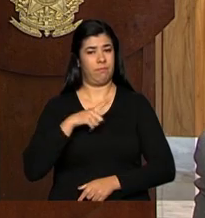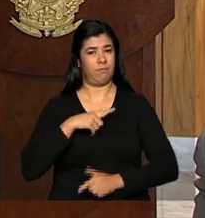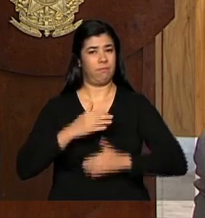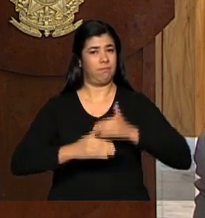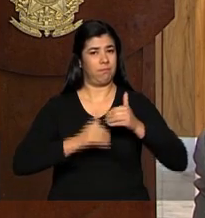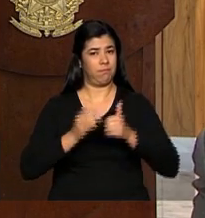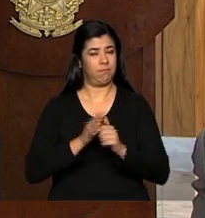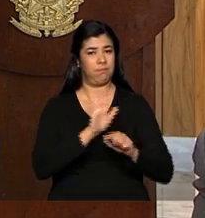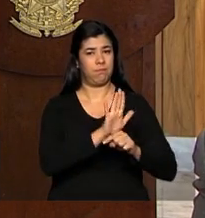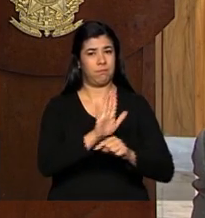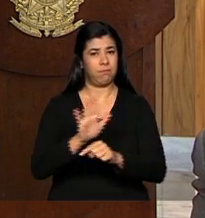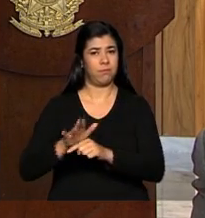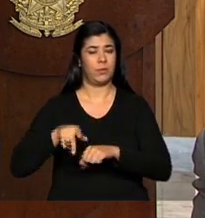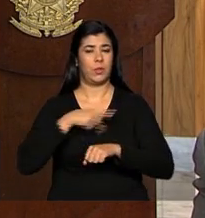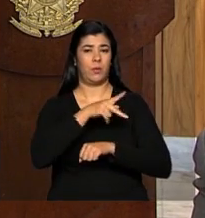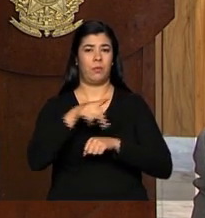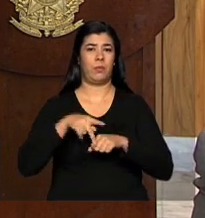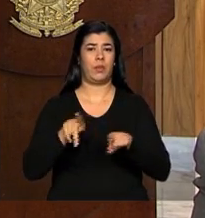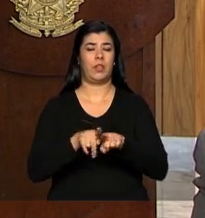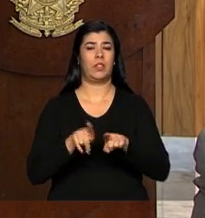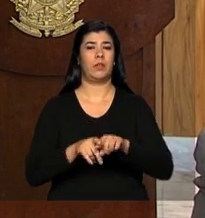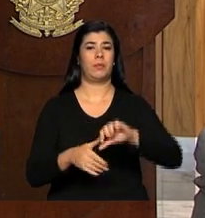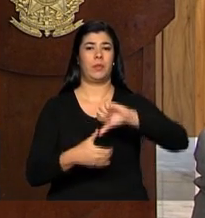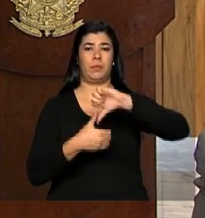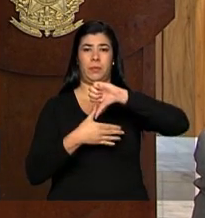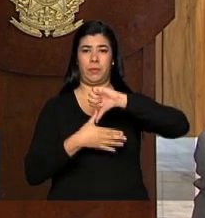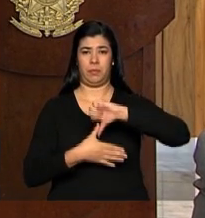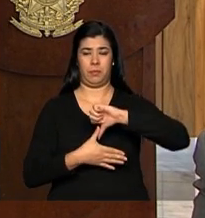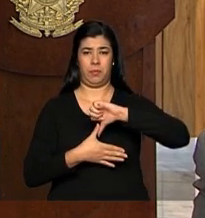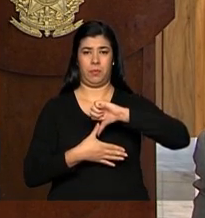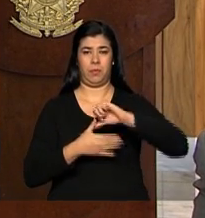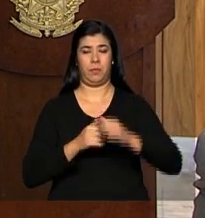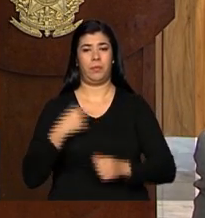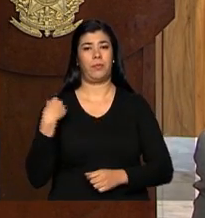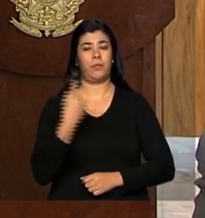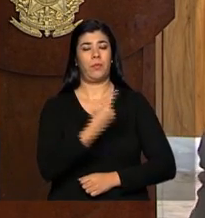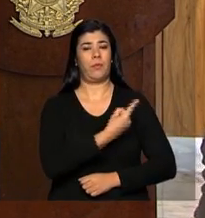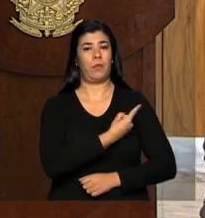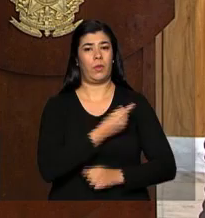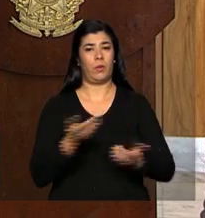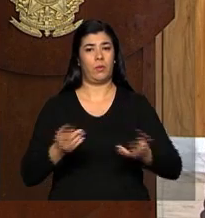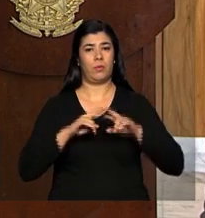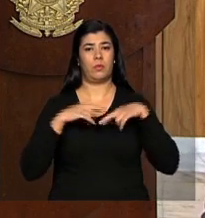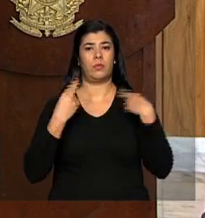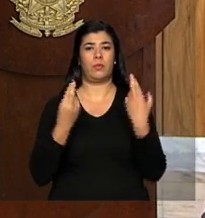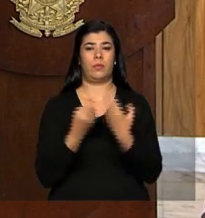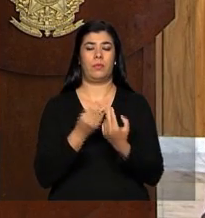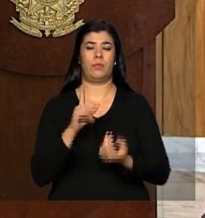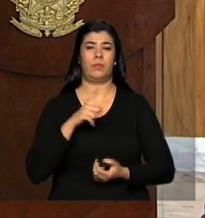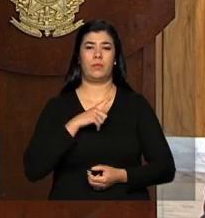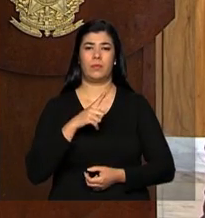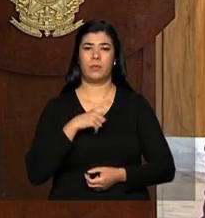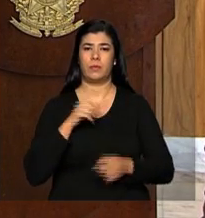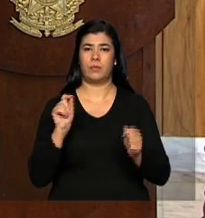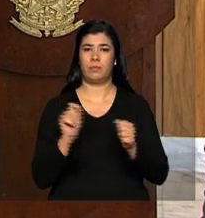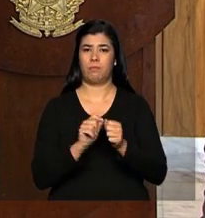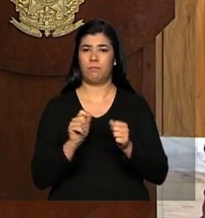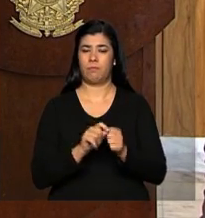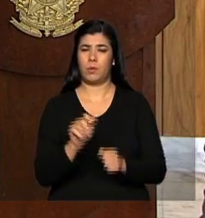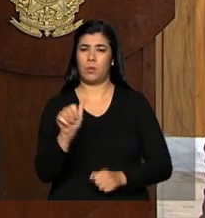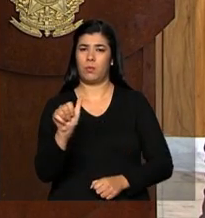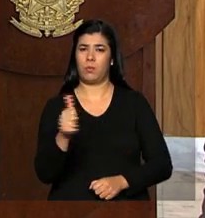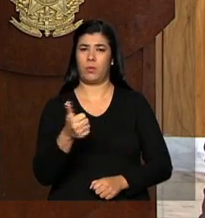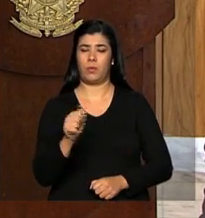pelo povo de seu país e pela América do Sul. Nós, nessa reunião que tivemos, realizamos um